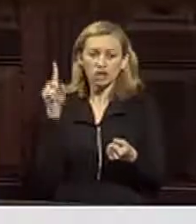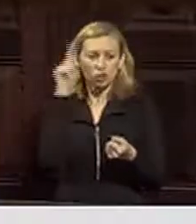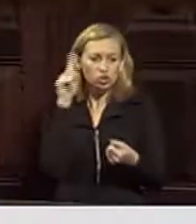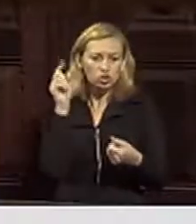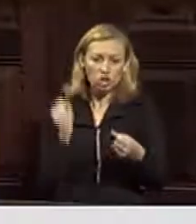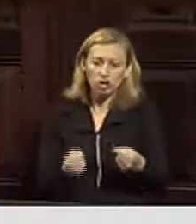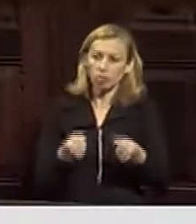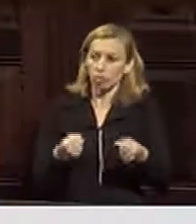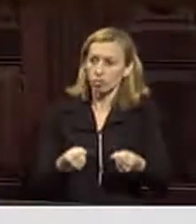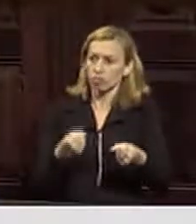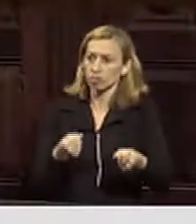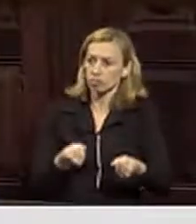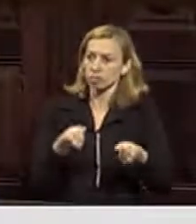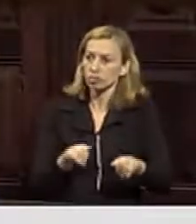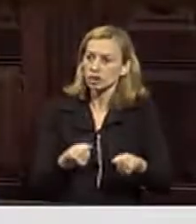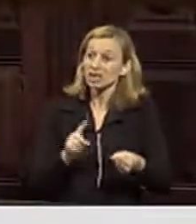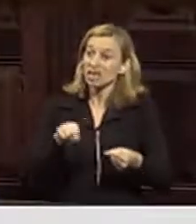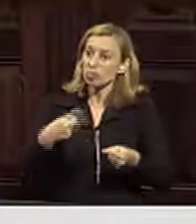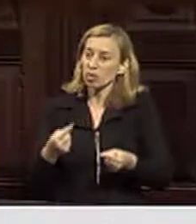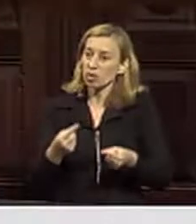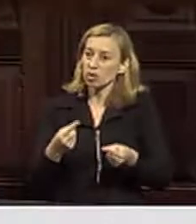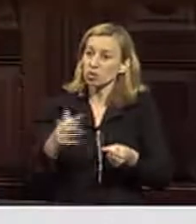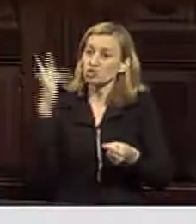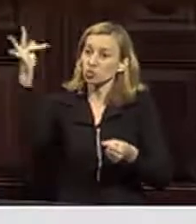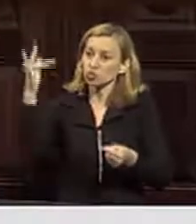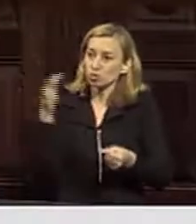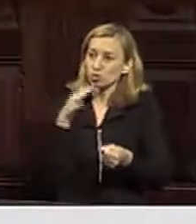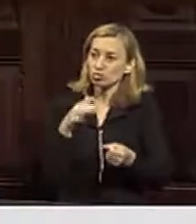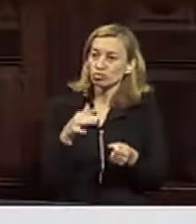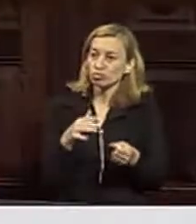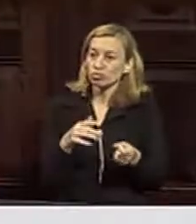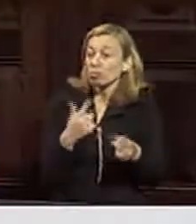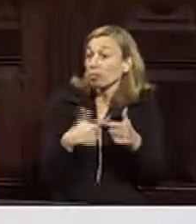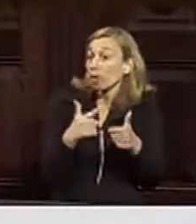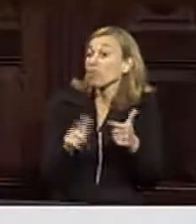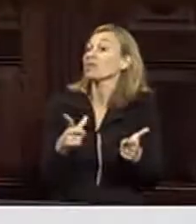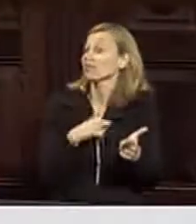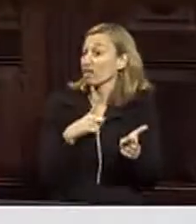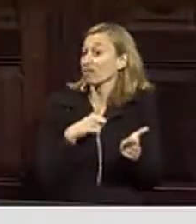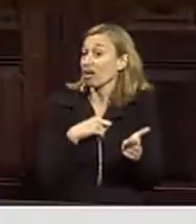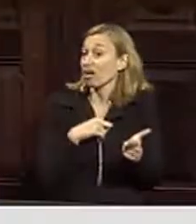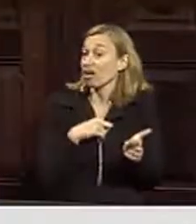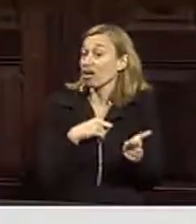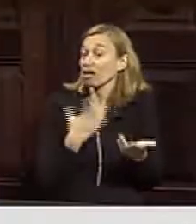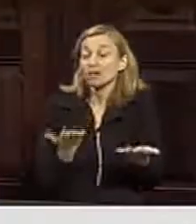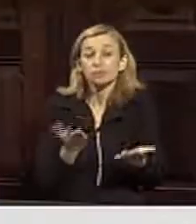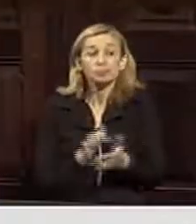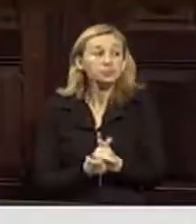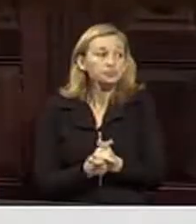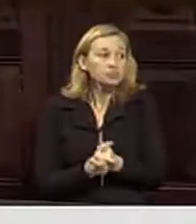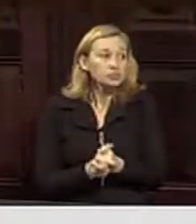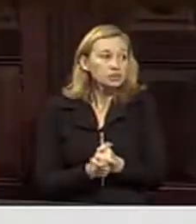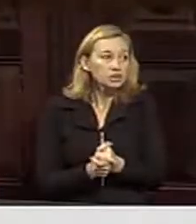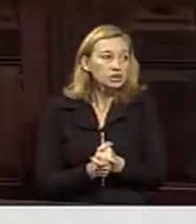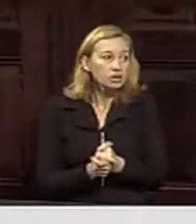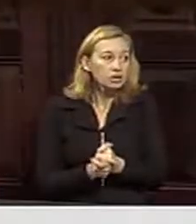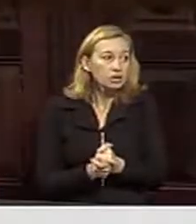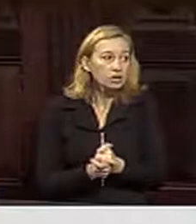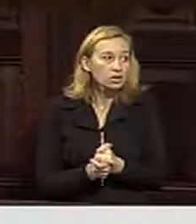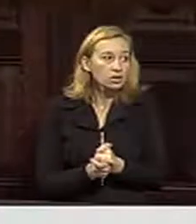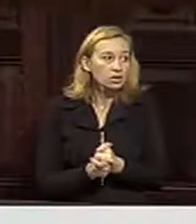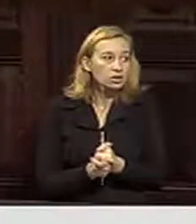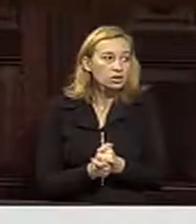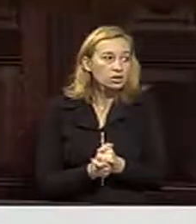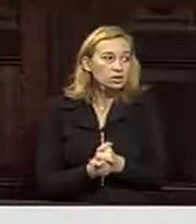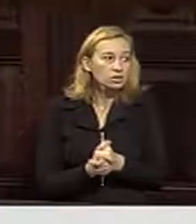transporte coletivo, o risco de se escoar a produção, o risco de impactar a